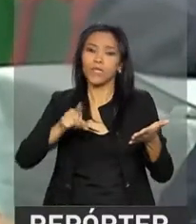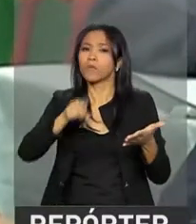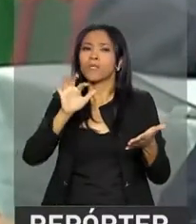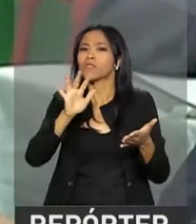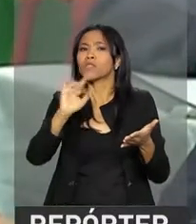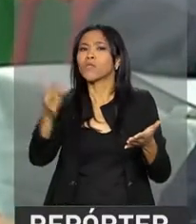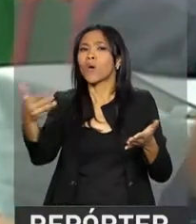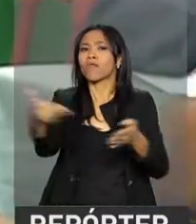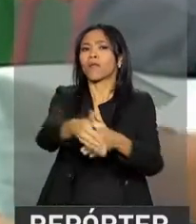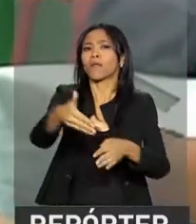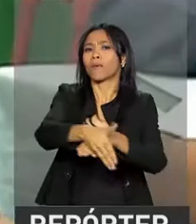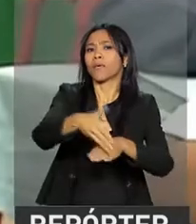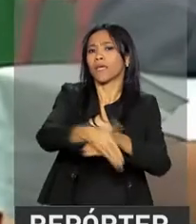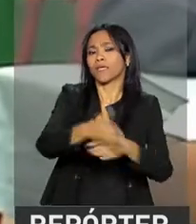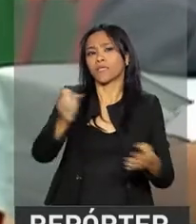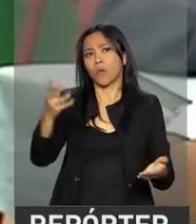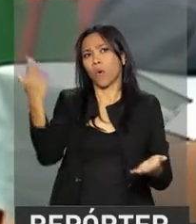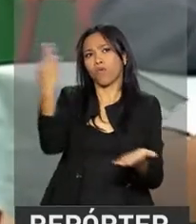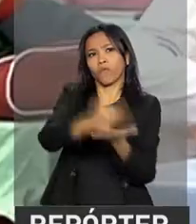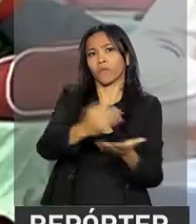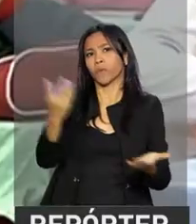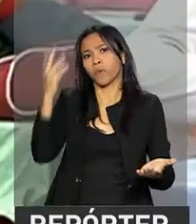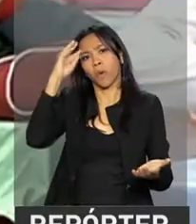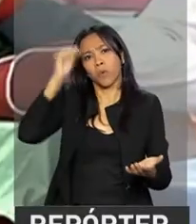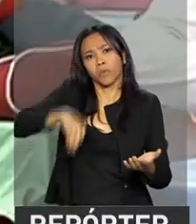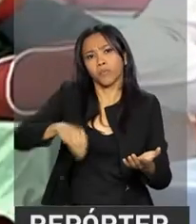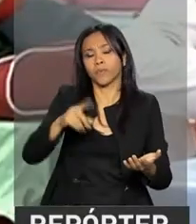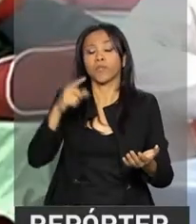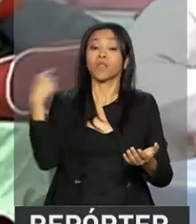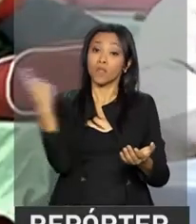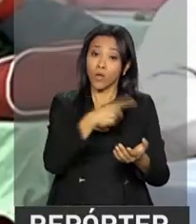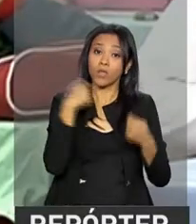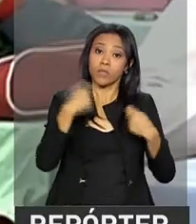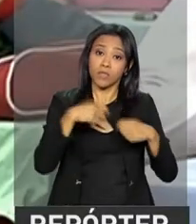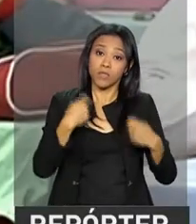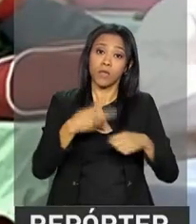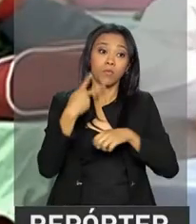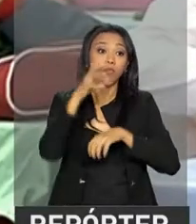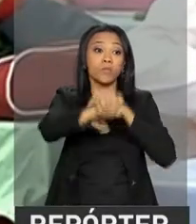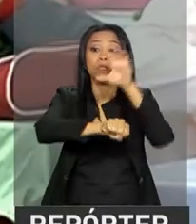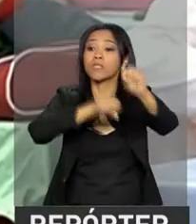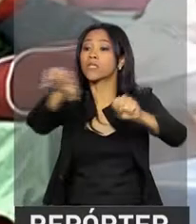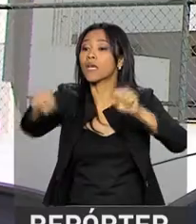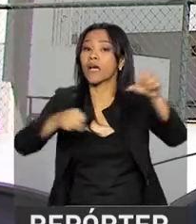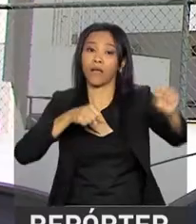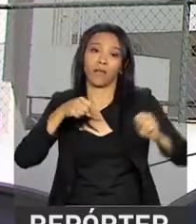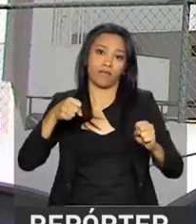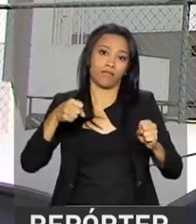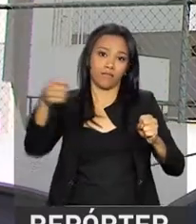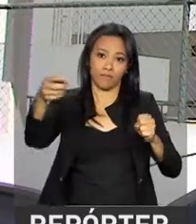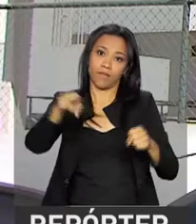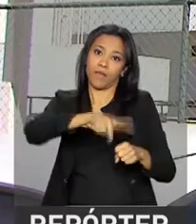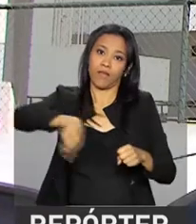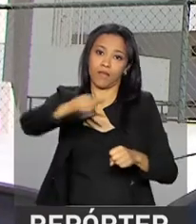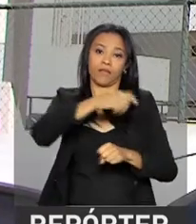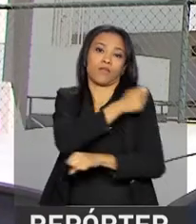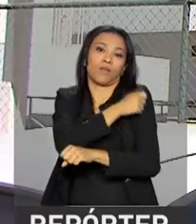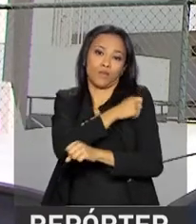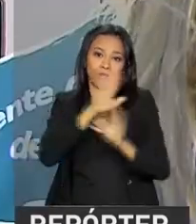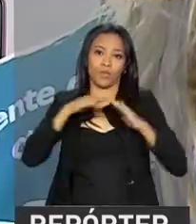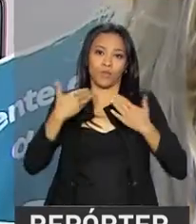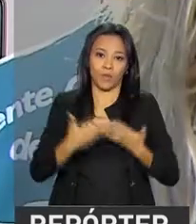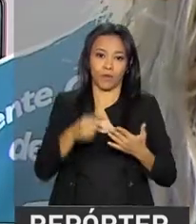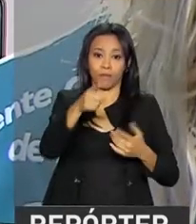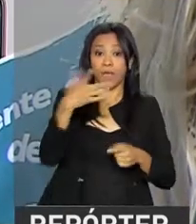uma freqüência uma ausência em razão é porque nós precisamos buscar esses alunos da escola à saúde também tem avanços